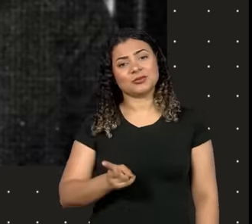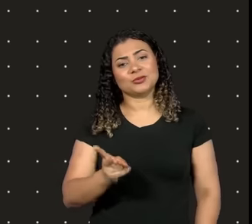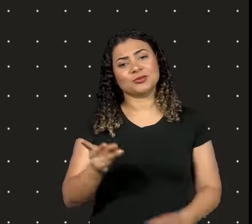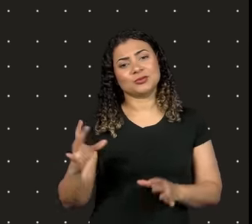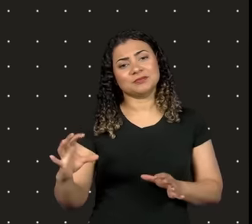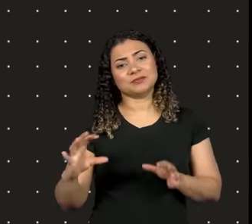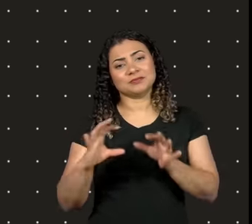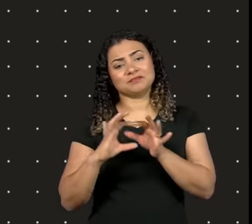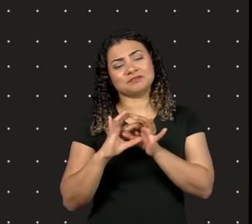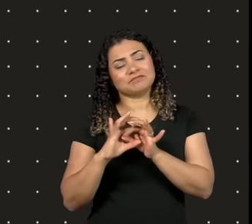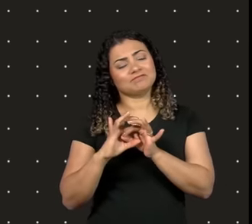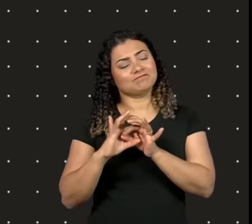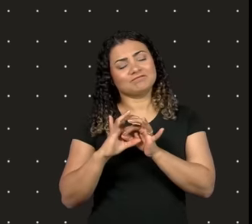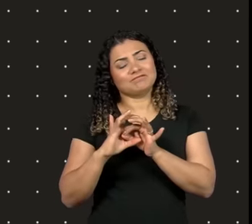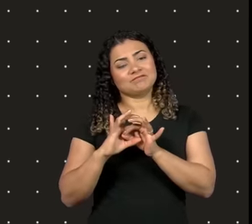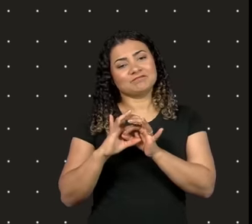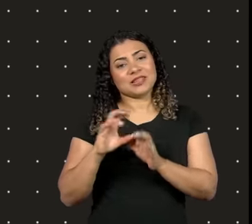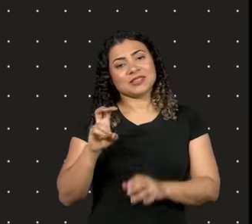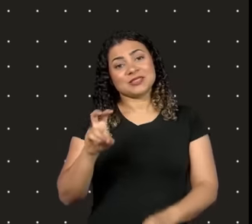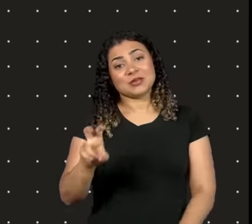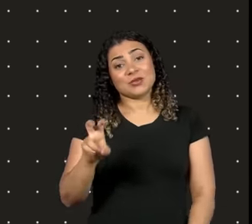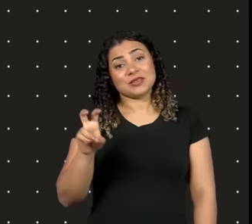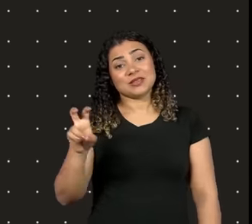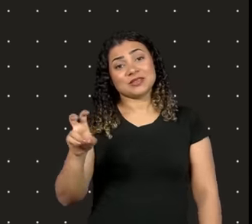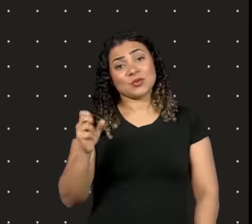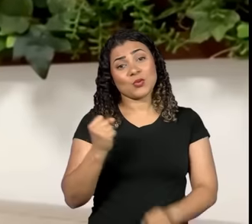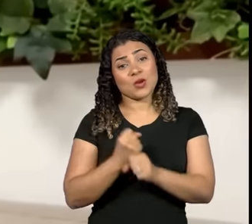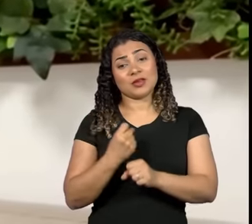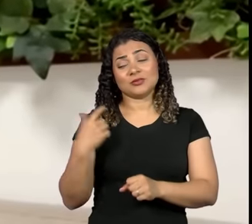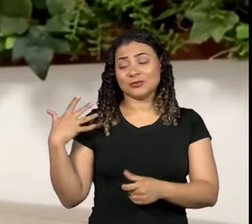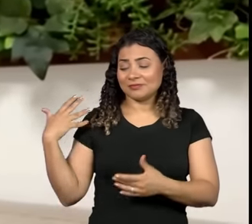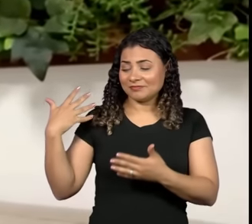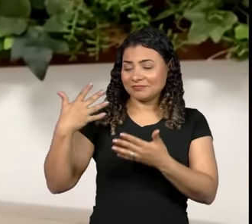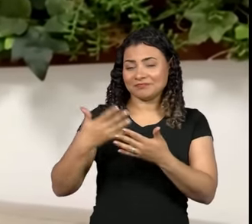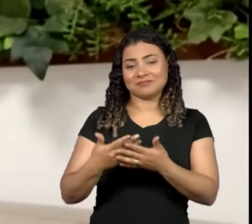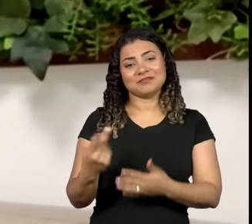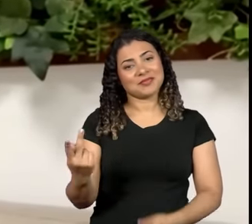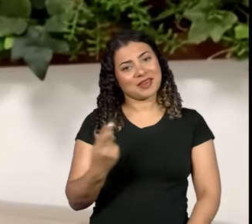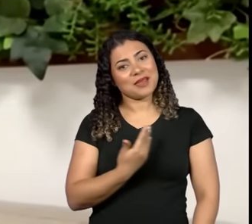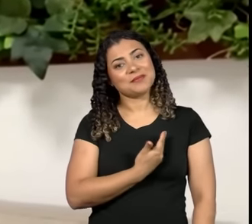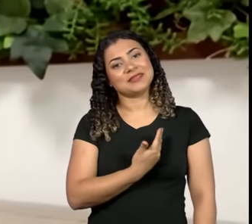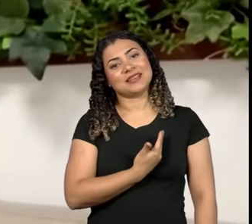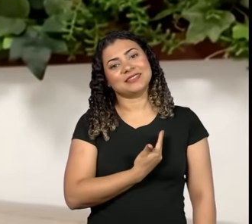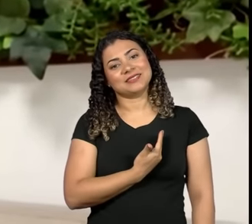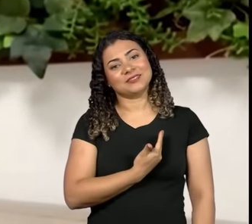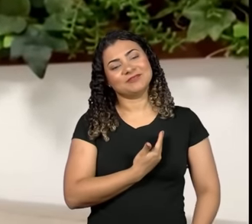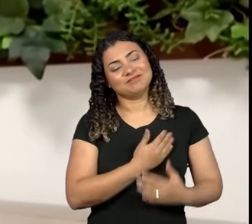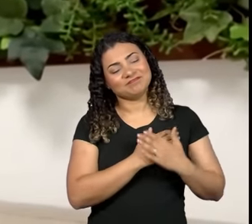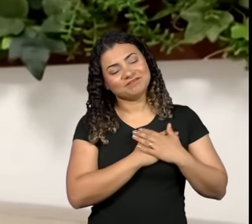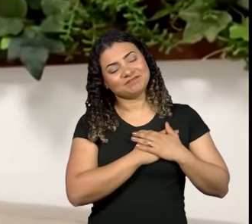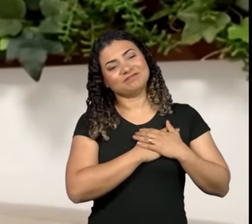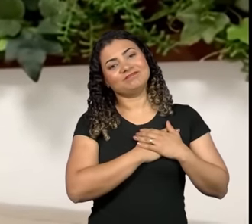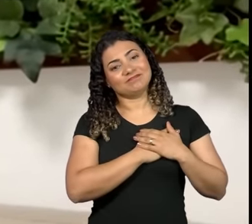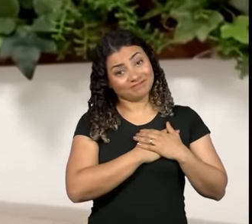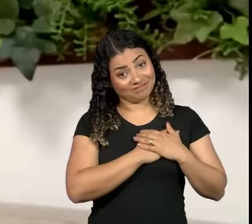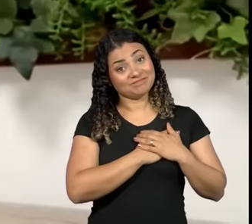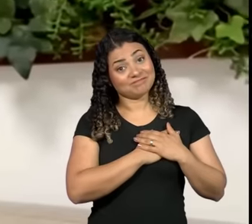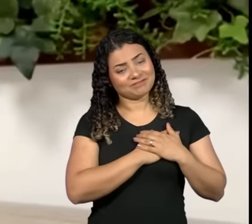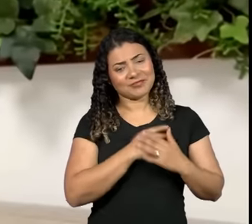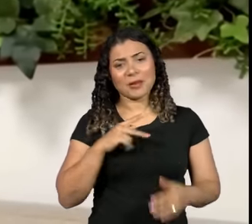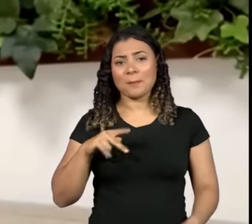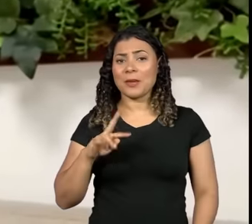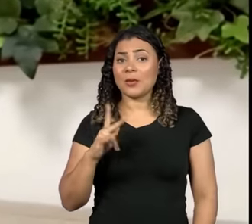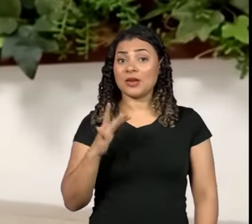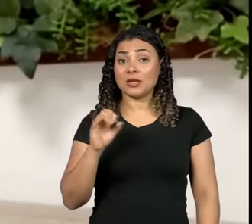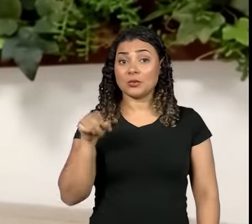força de 55 anos, que é o tempo que nós nos conhecemos, não é? Paulinho foi